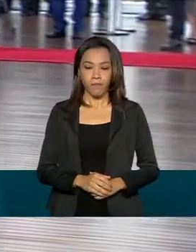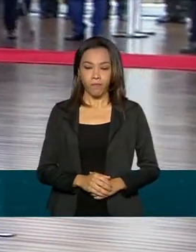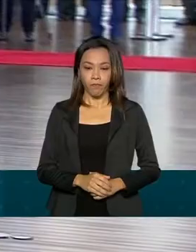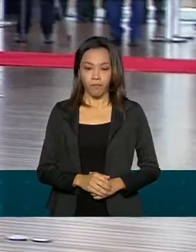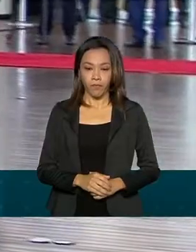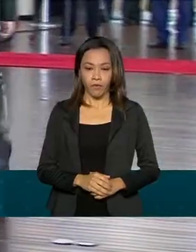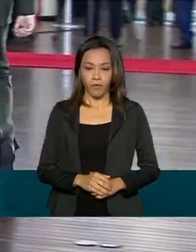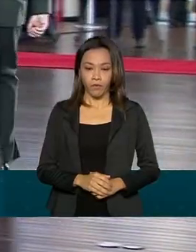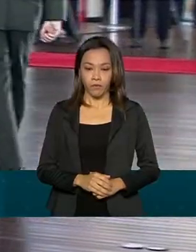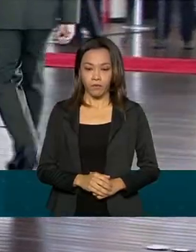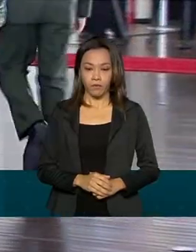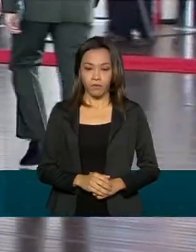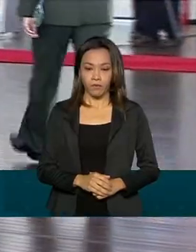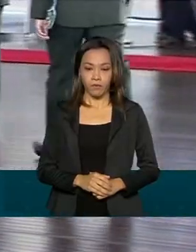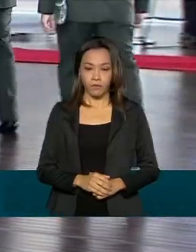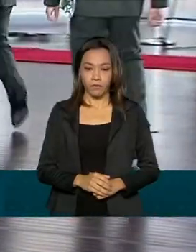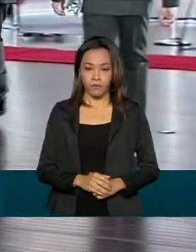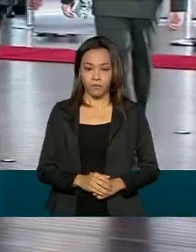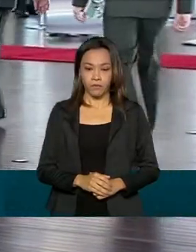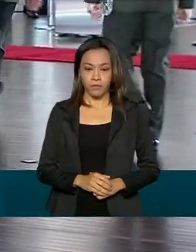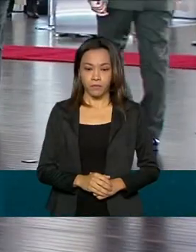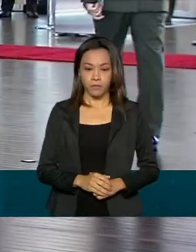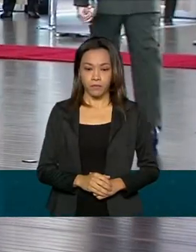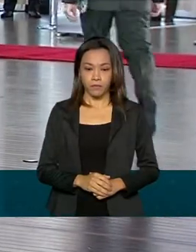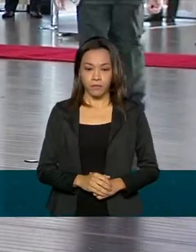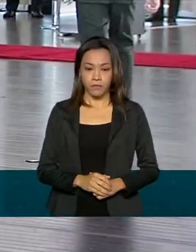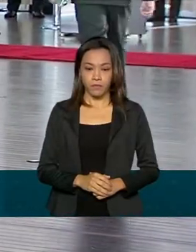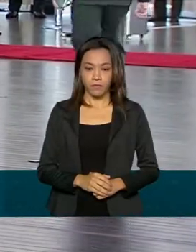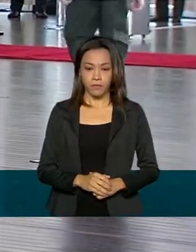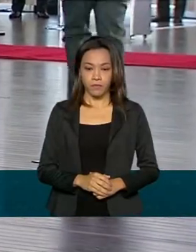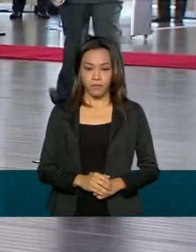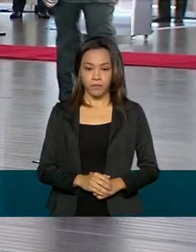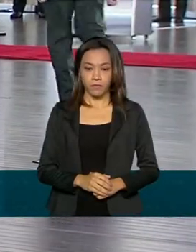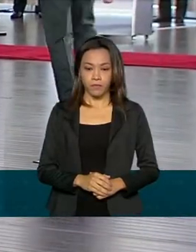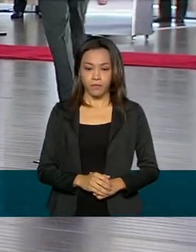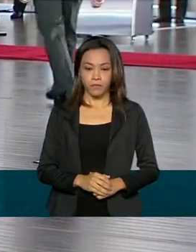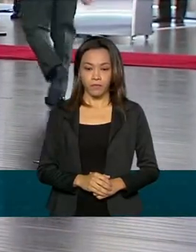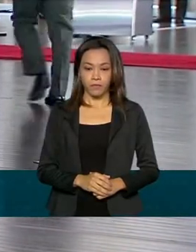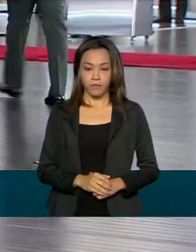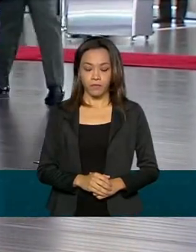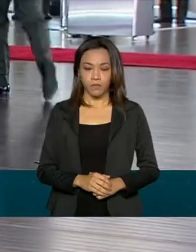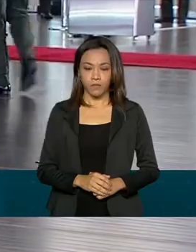e o E aí